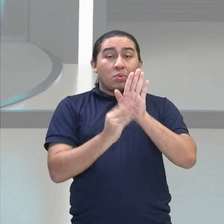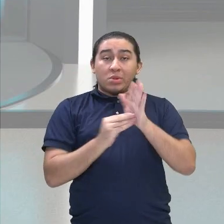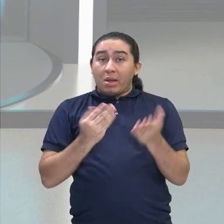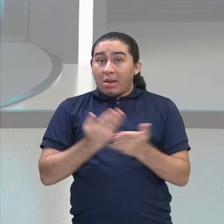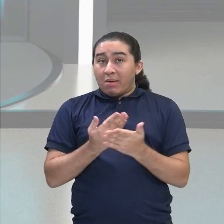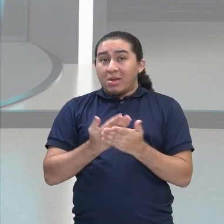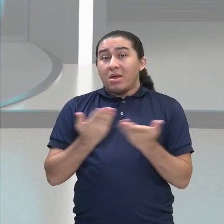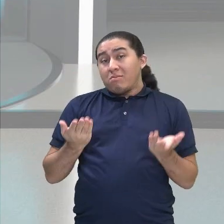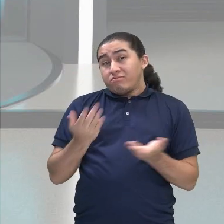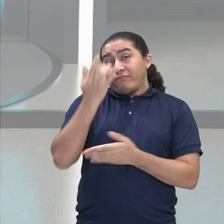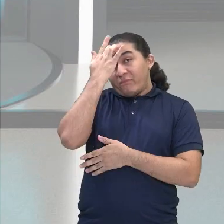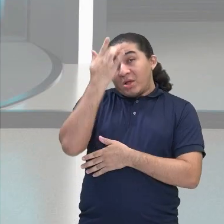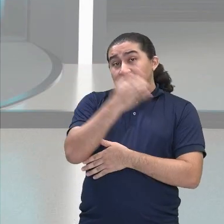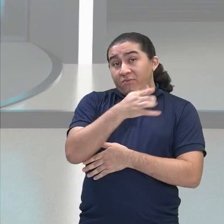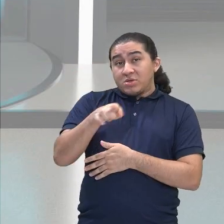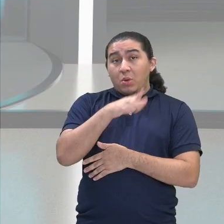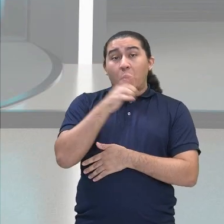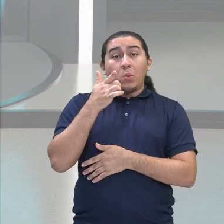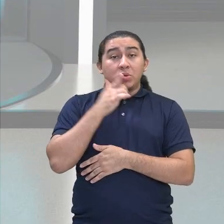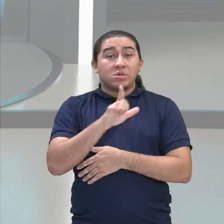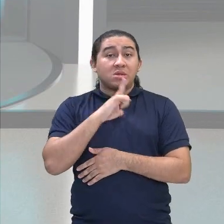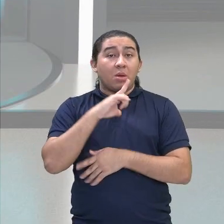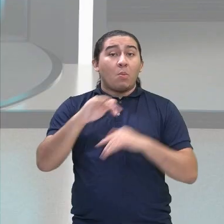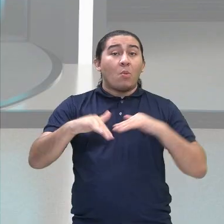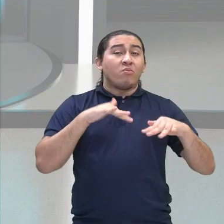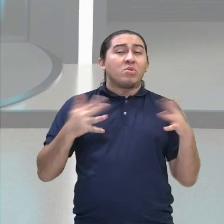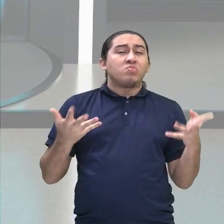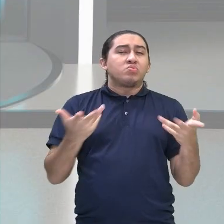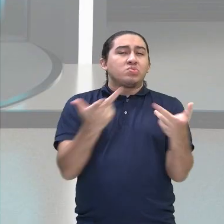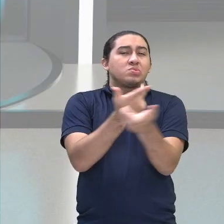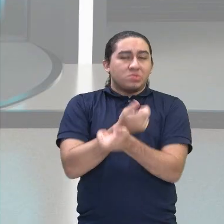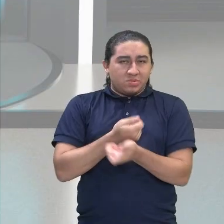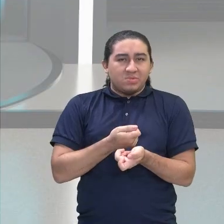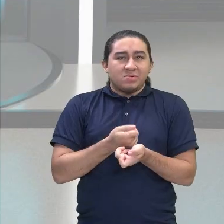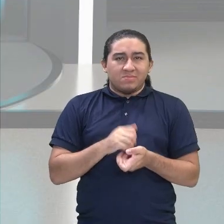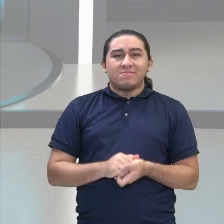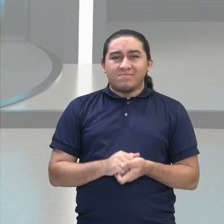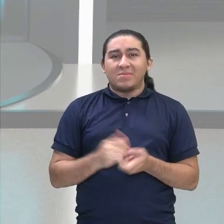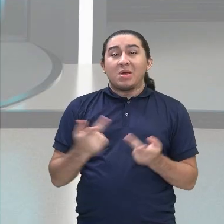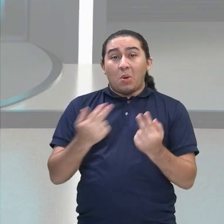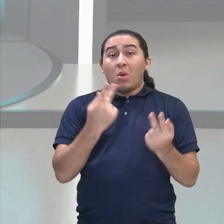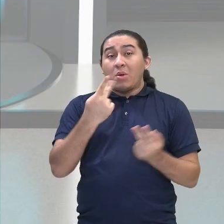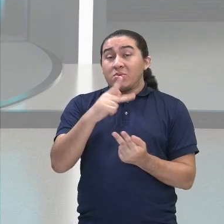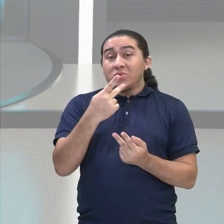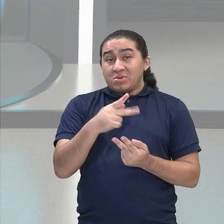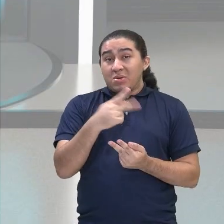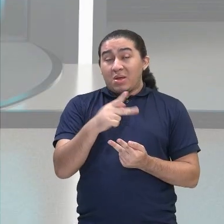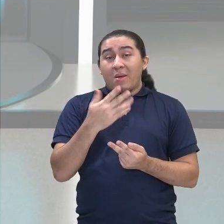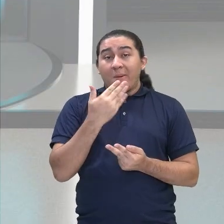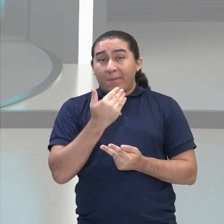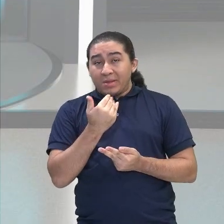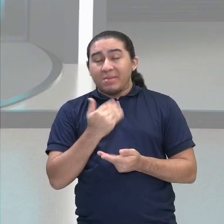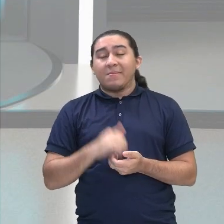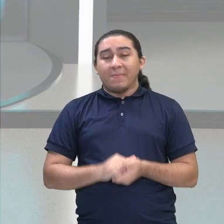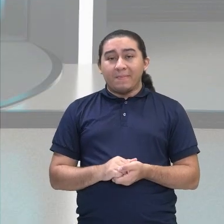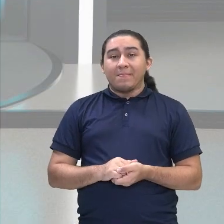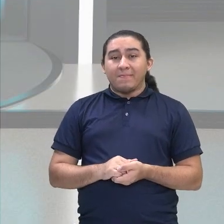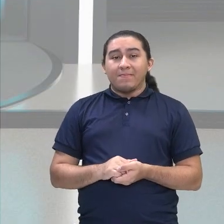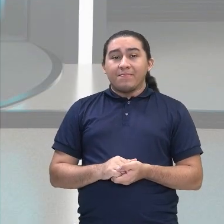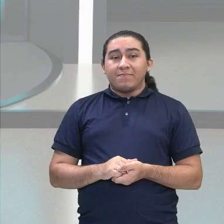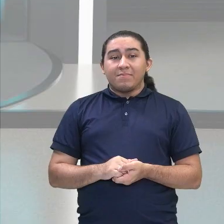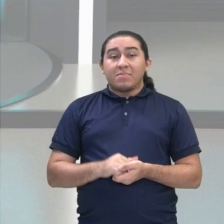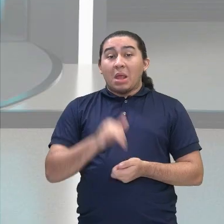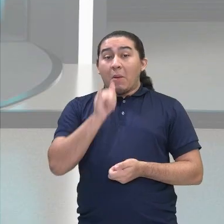é fácil de você conseguir trazer uma linda apresentação, assim como o seu jantar. Olha só um exemplo disso, Sagração